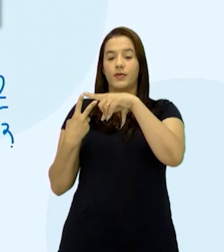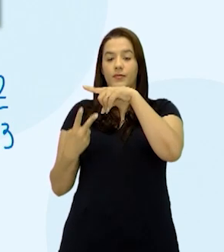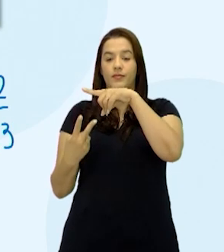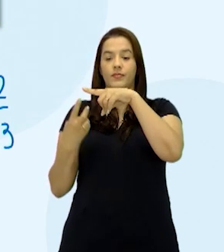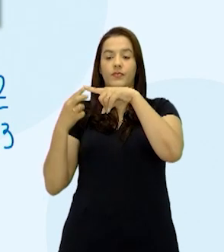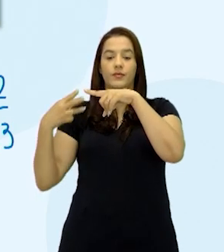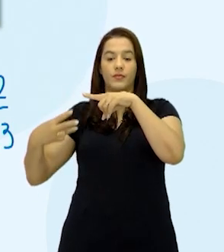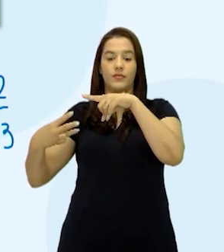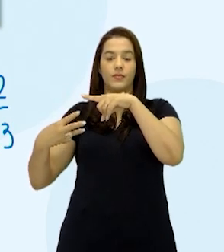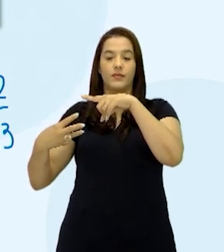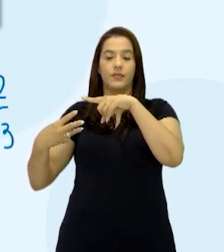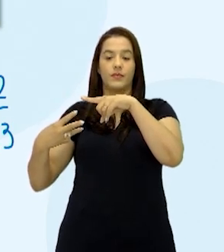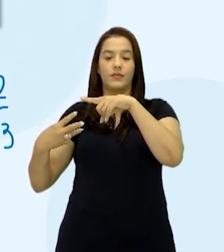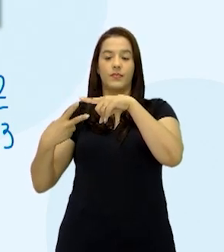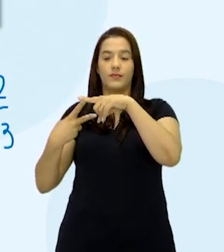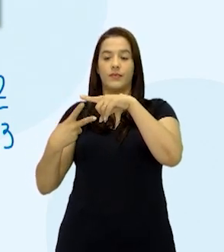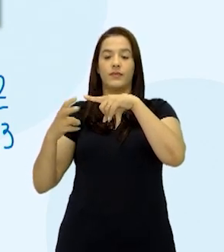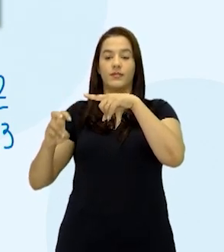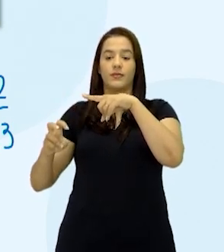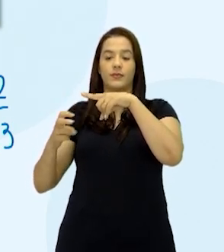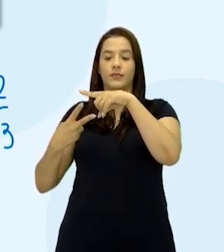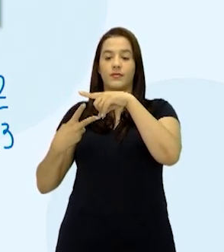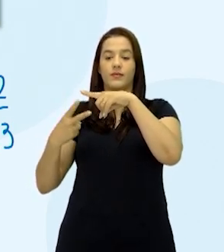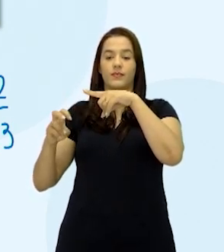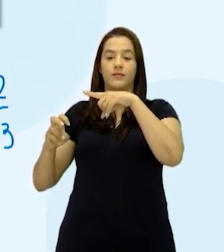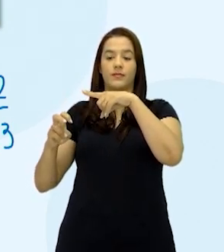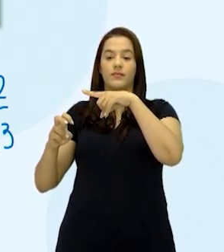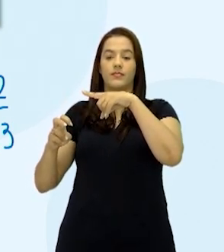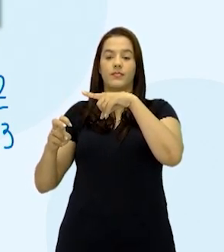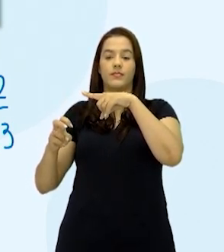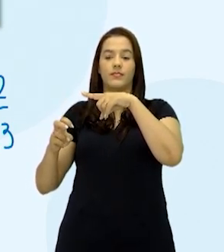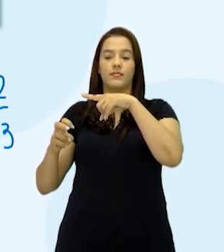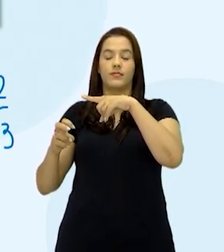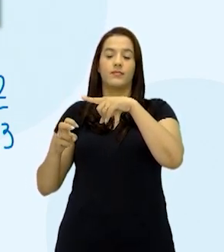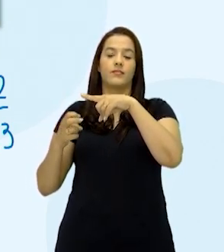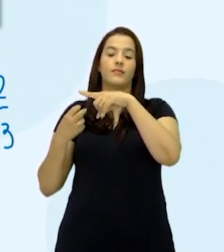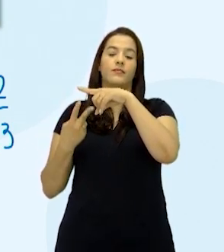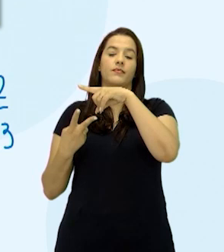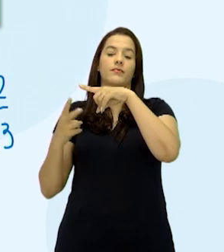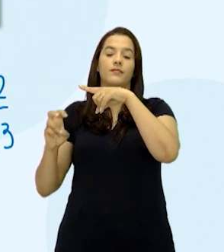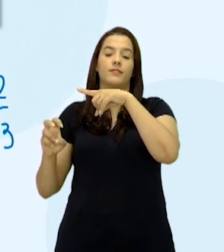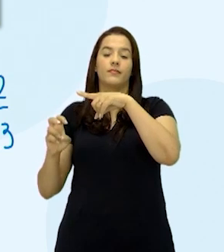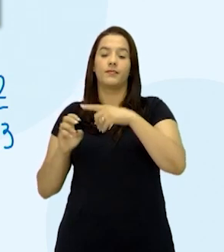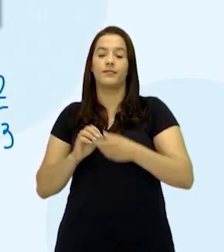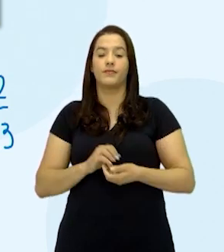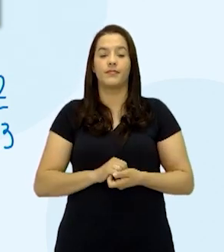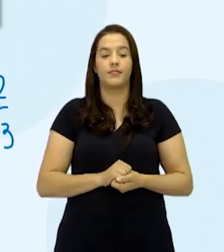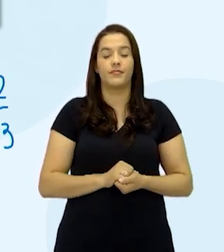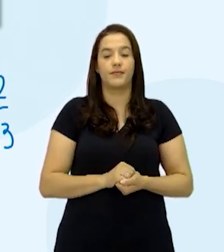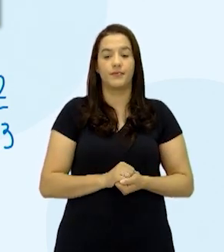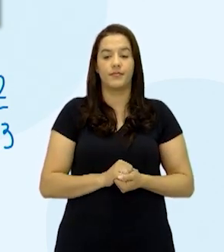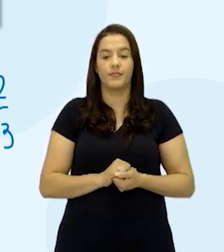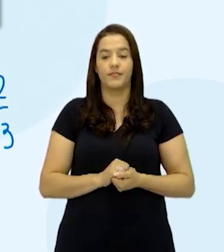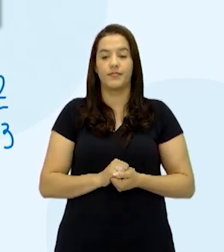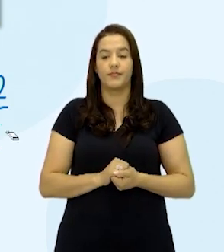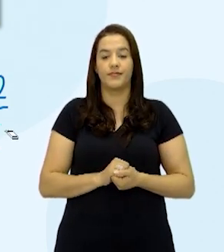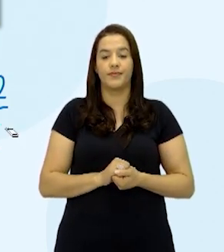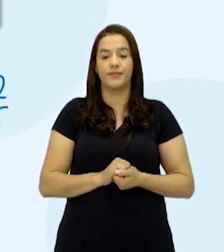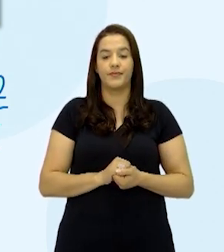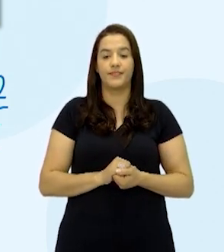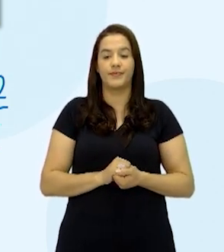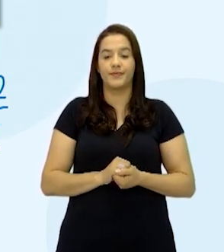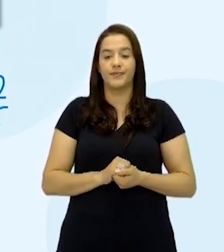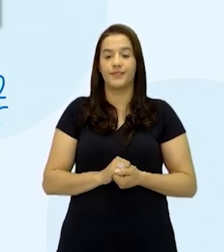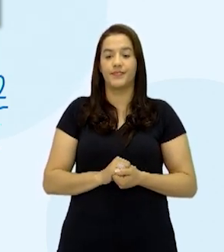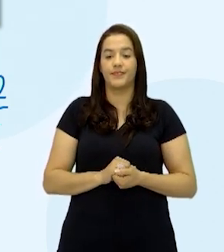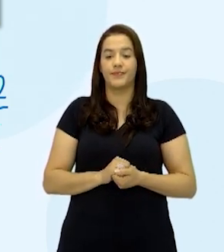23 avos. 25. Oh, 23? Não, 25, né? Olha, Sim. de onde que eu tirei o 23, né? Eu estava